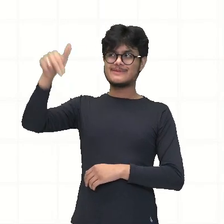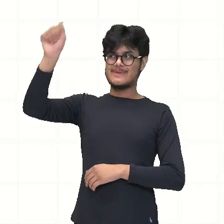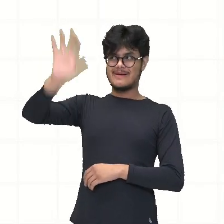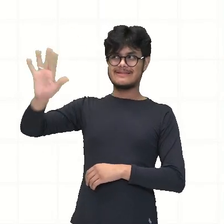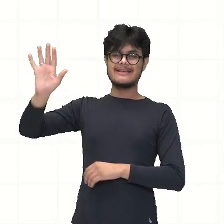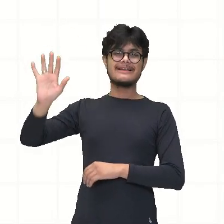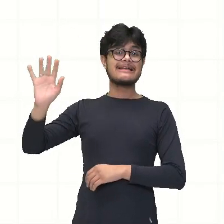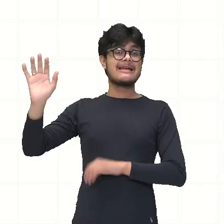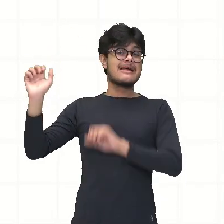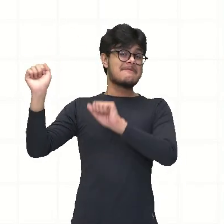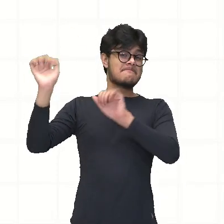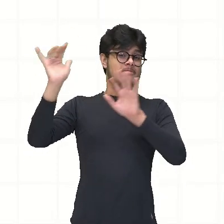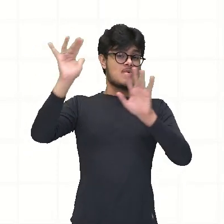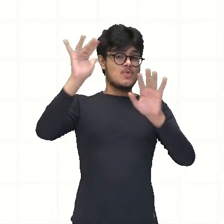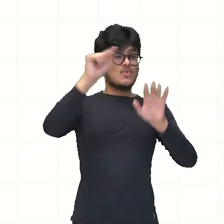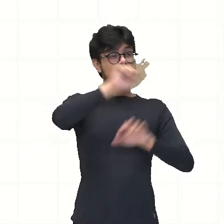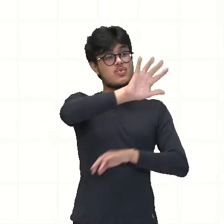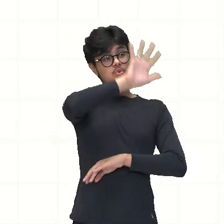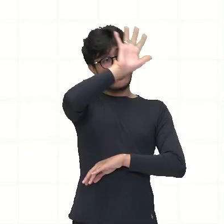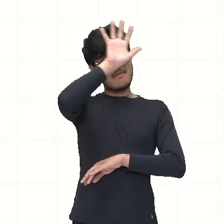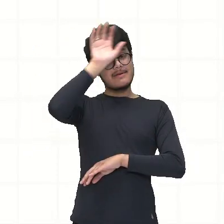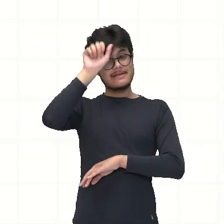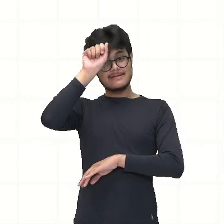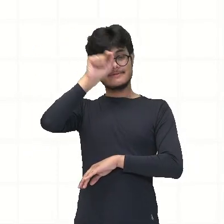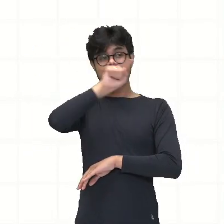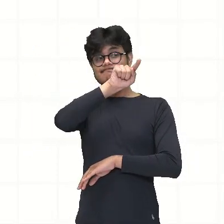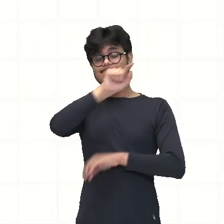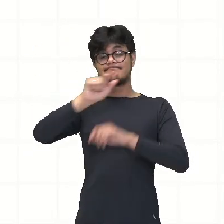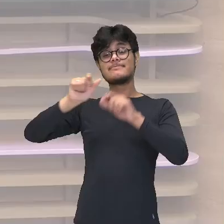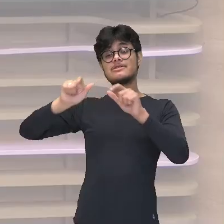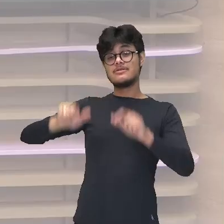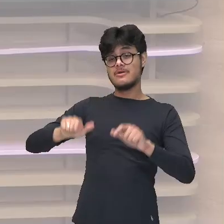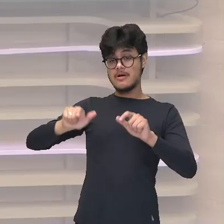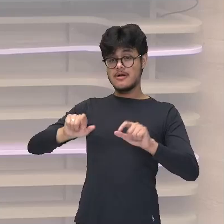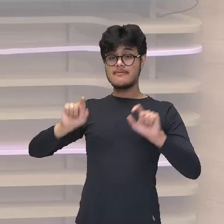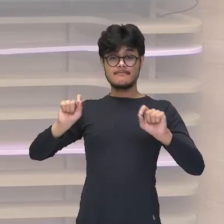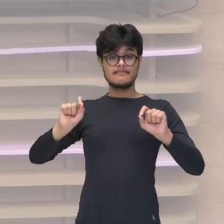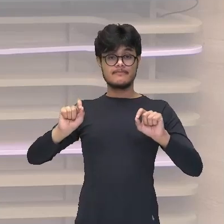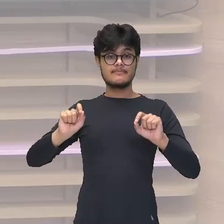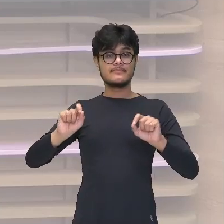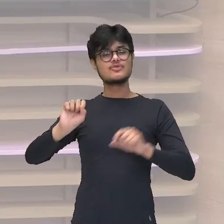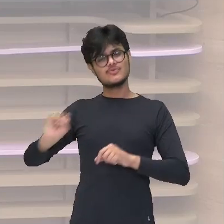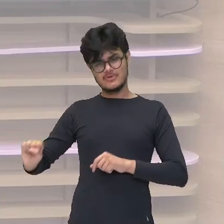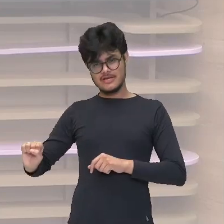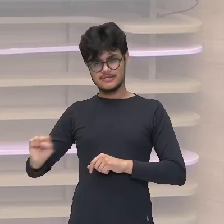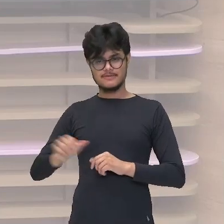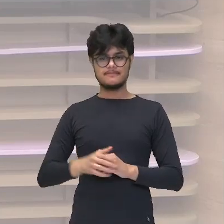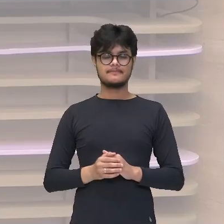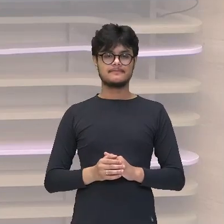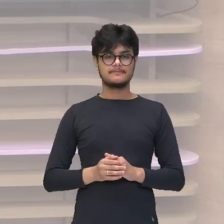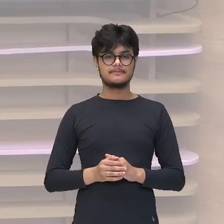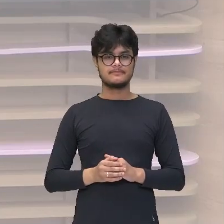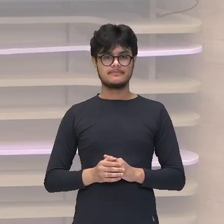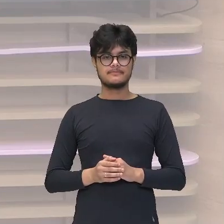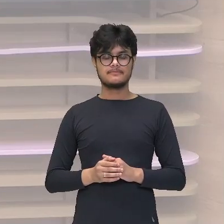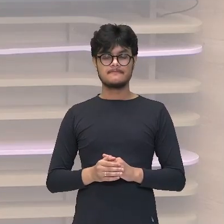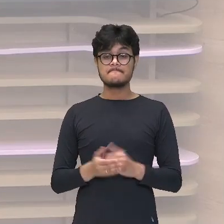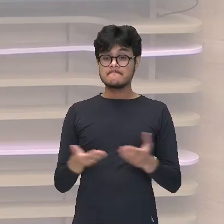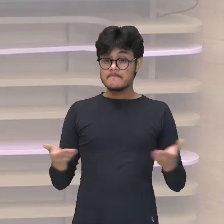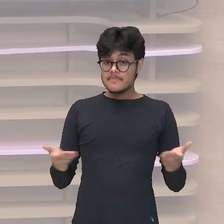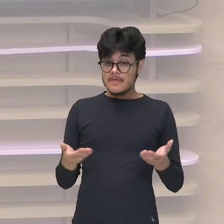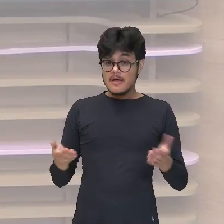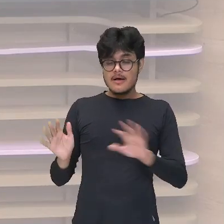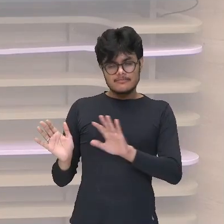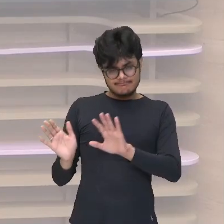a Amazônia e também para a região Sudeste, certo? Vamos falar agora